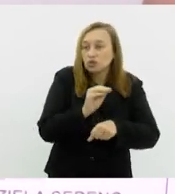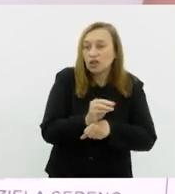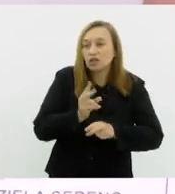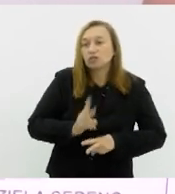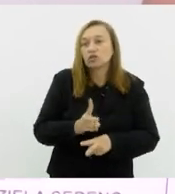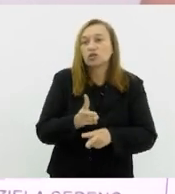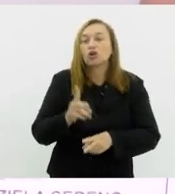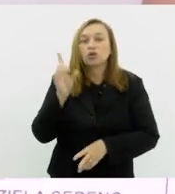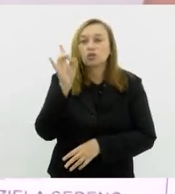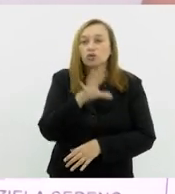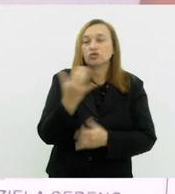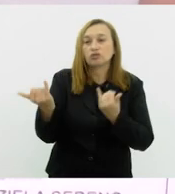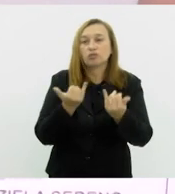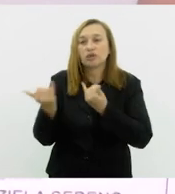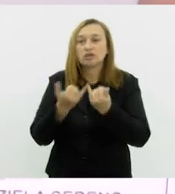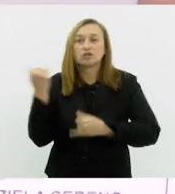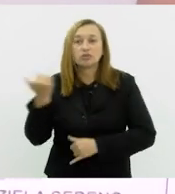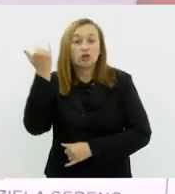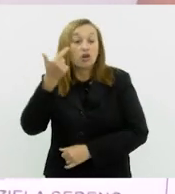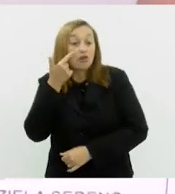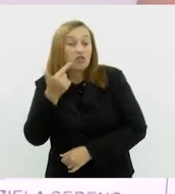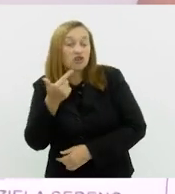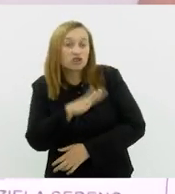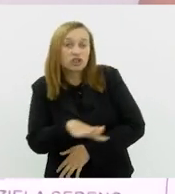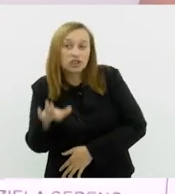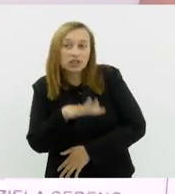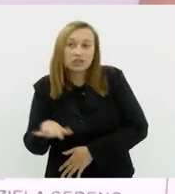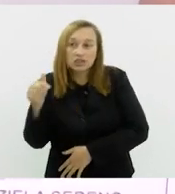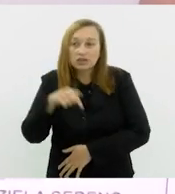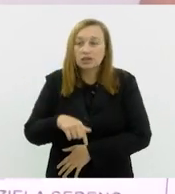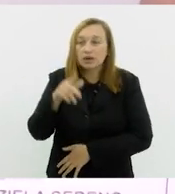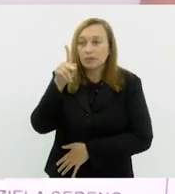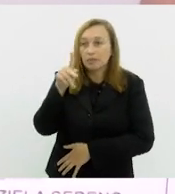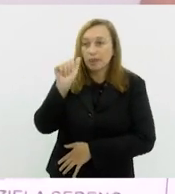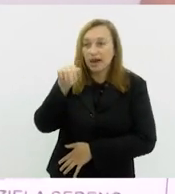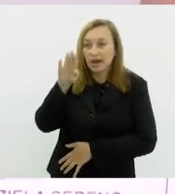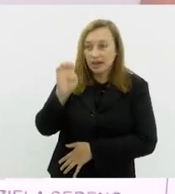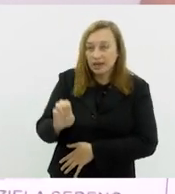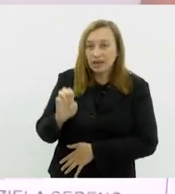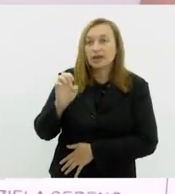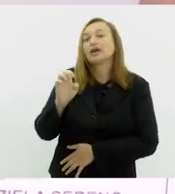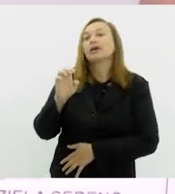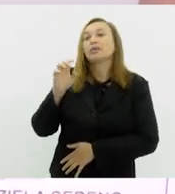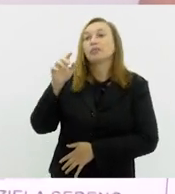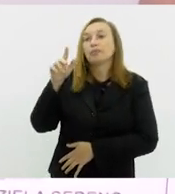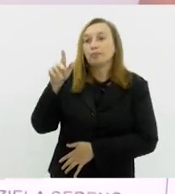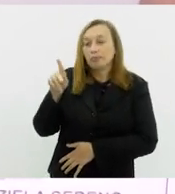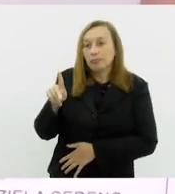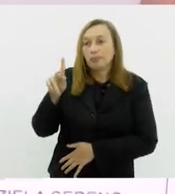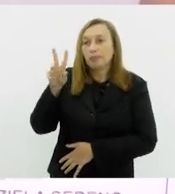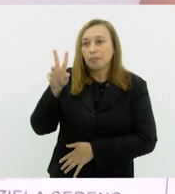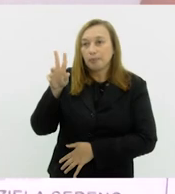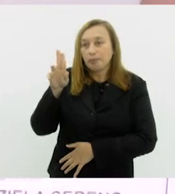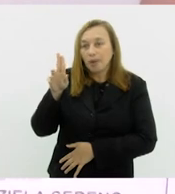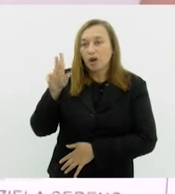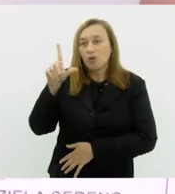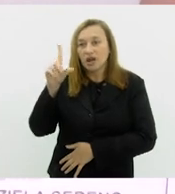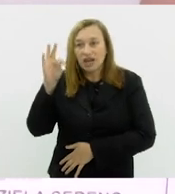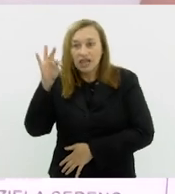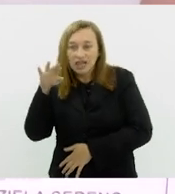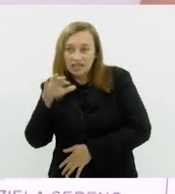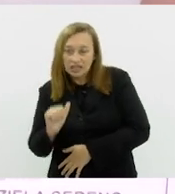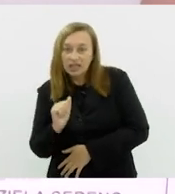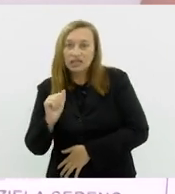dado importante, eu estou vendo muitas crianças aqui no Parque Paulista, onde eu resido hoje, no bairro de Duque